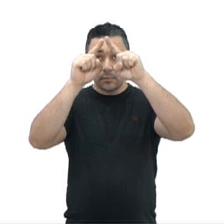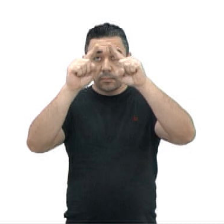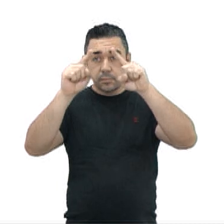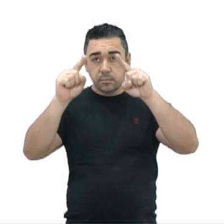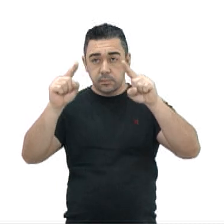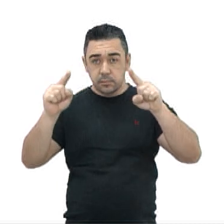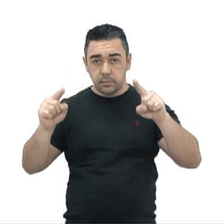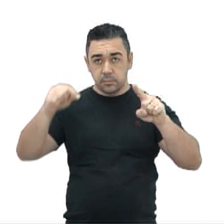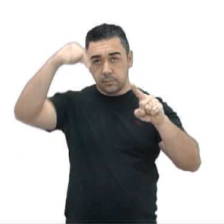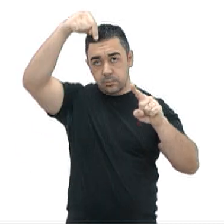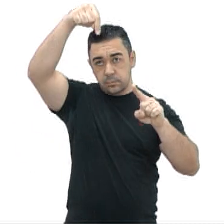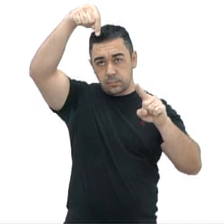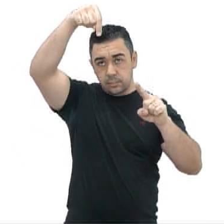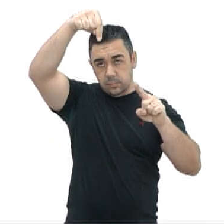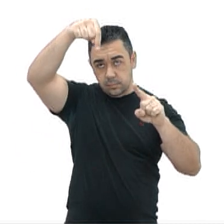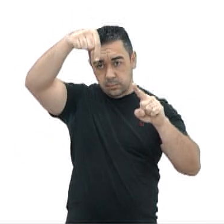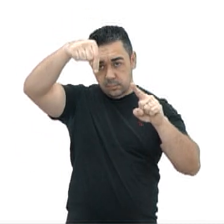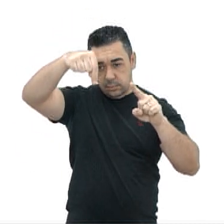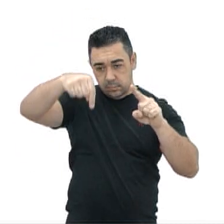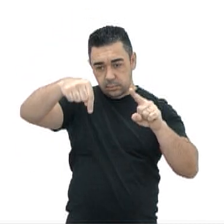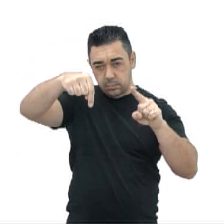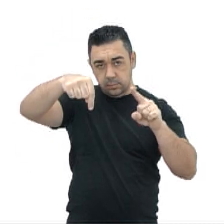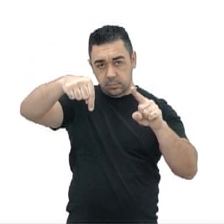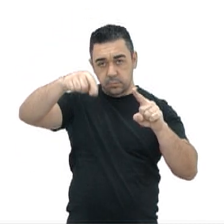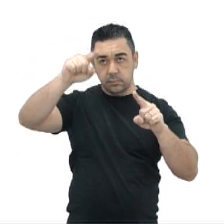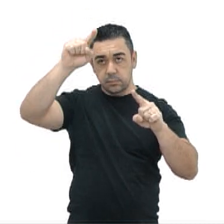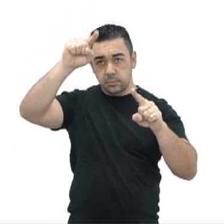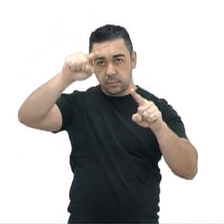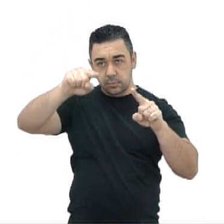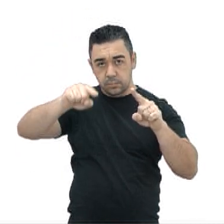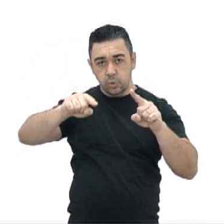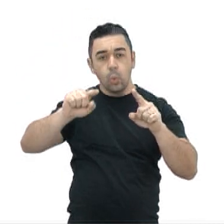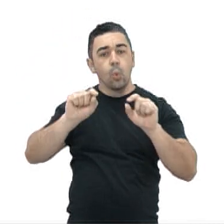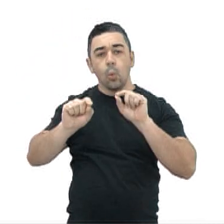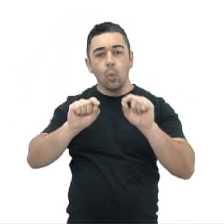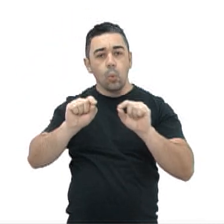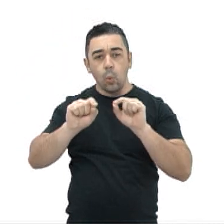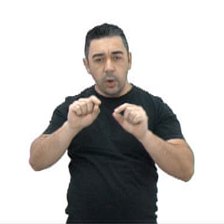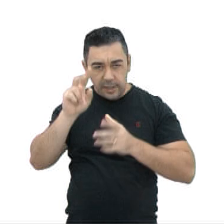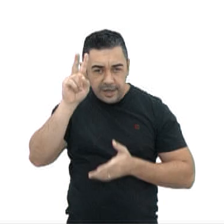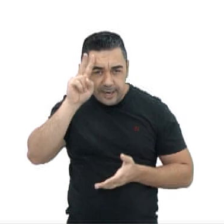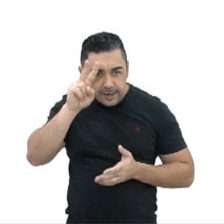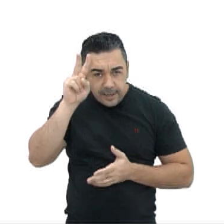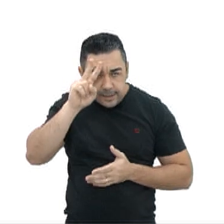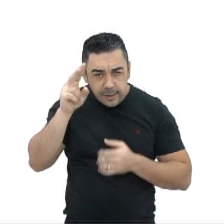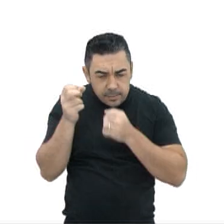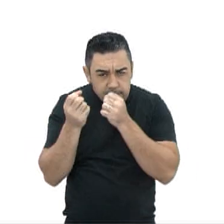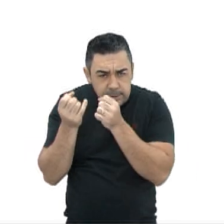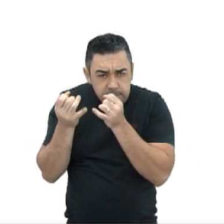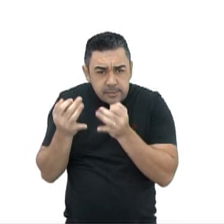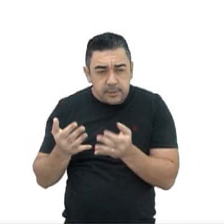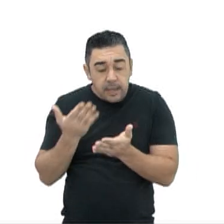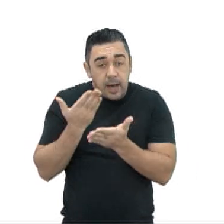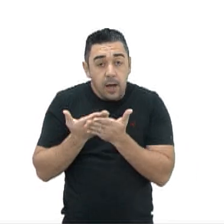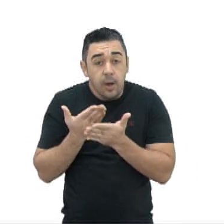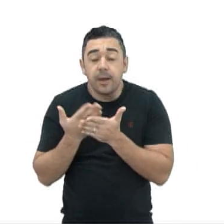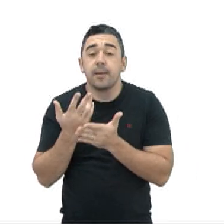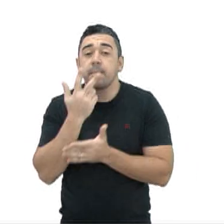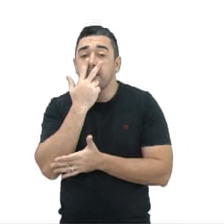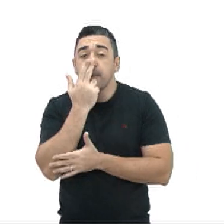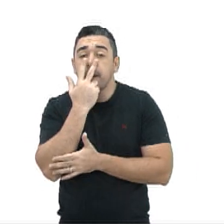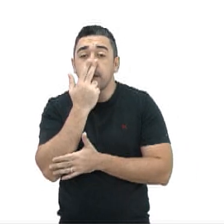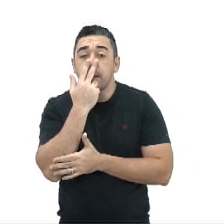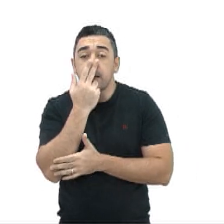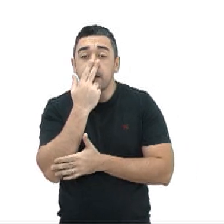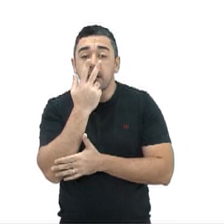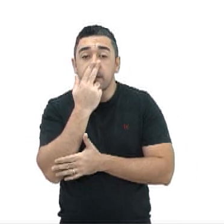uma perpendicular, ou seja, lembram que eu ainda coloquei em algumas aulas passadas, que é como se eu